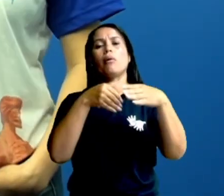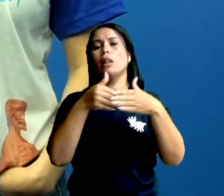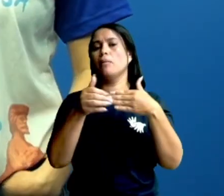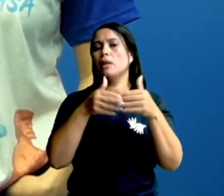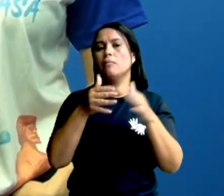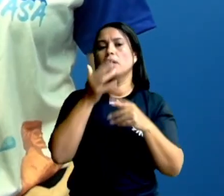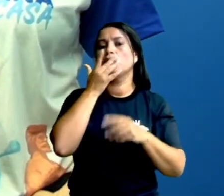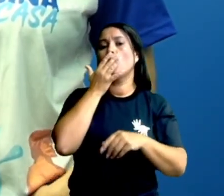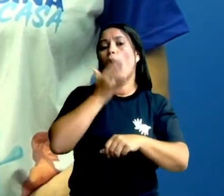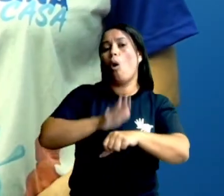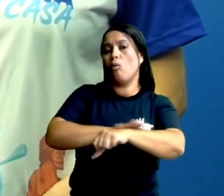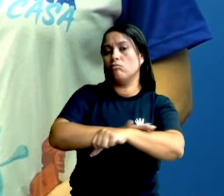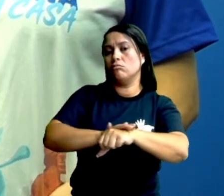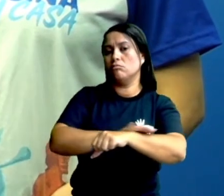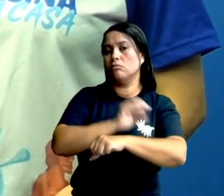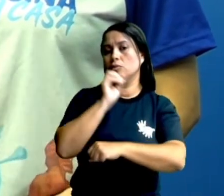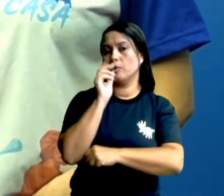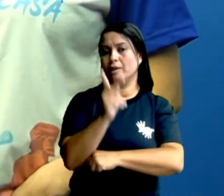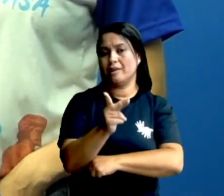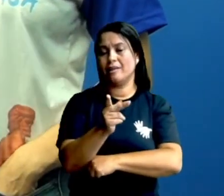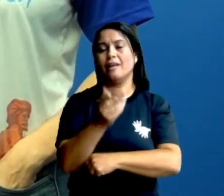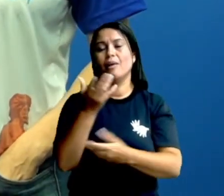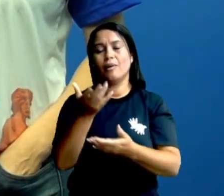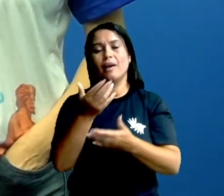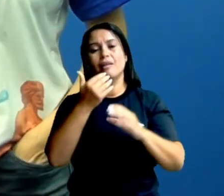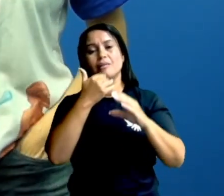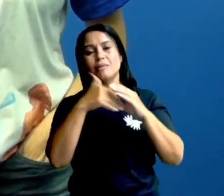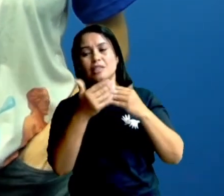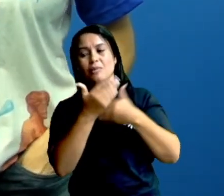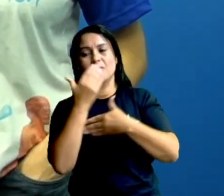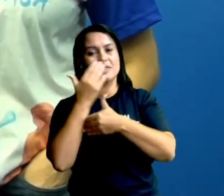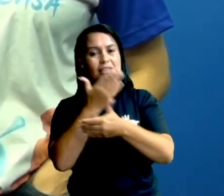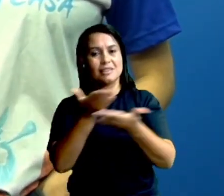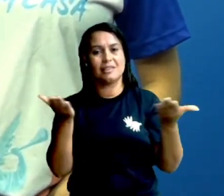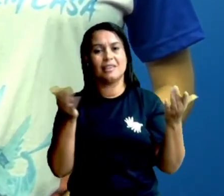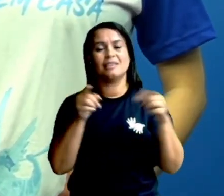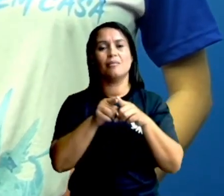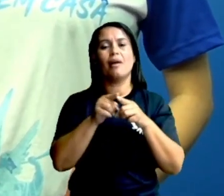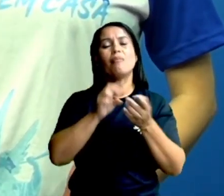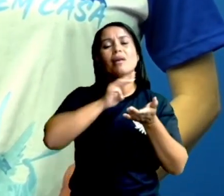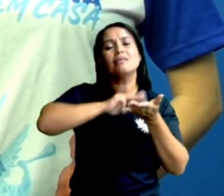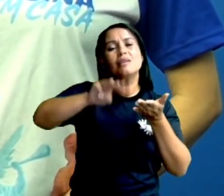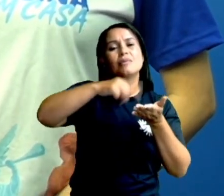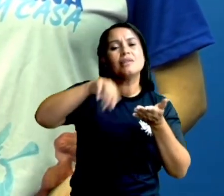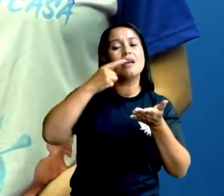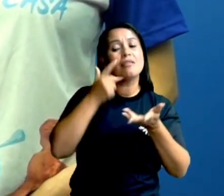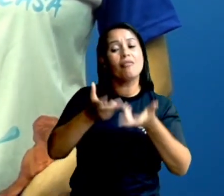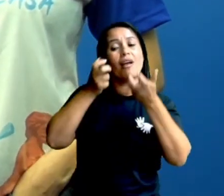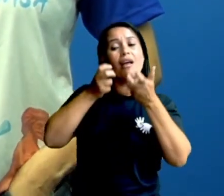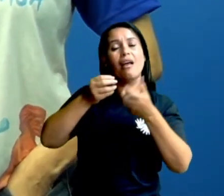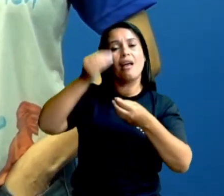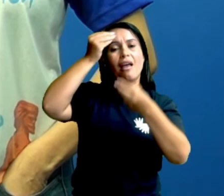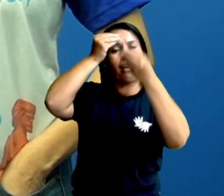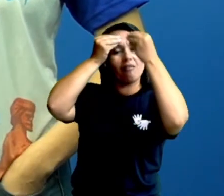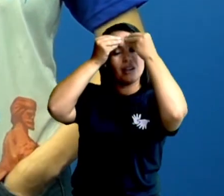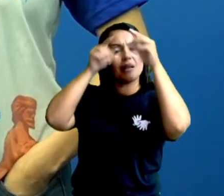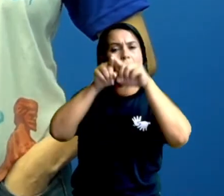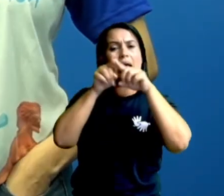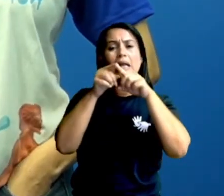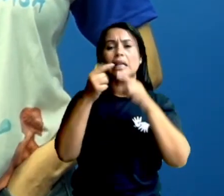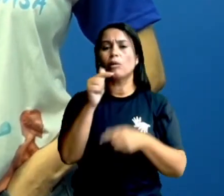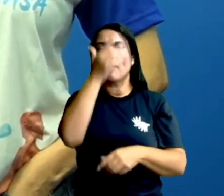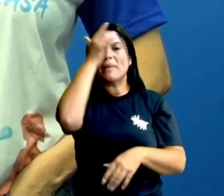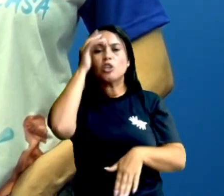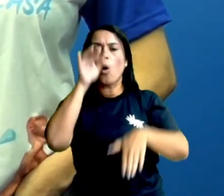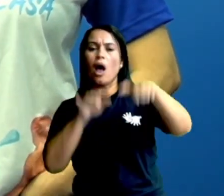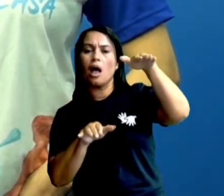independente da sua cor, ok? Quero deixar essa mensagem para vocês refletirem que não existe pessoas melhores